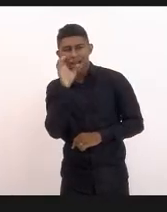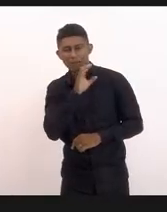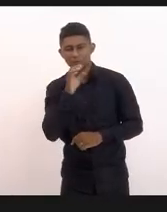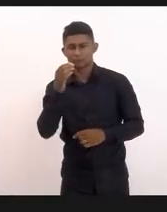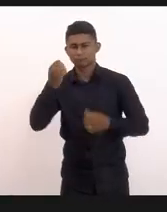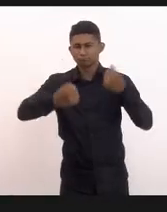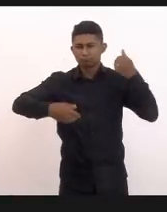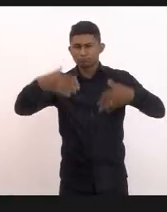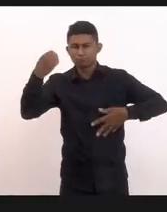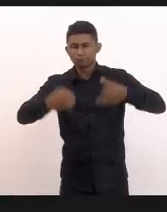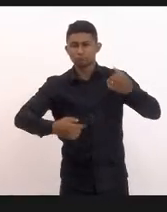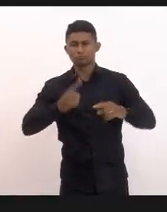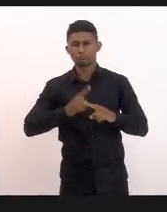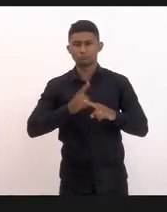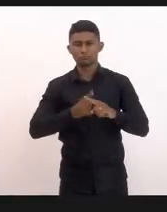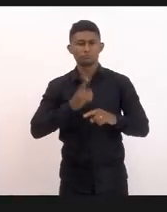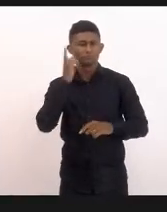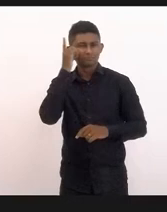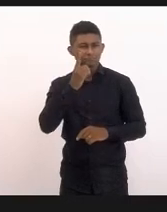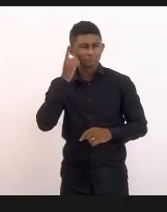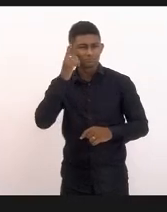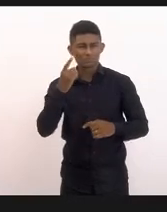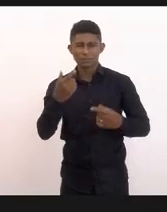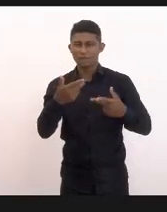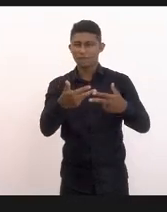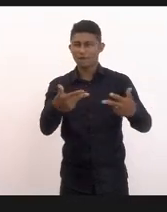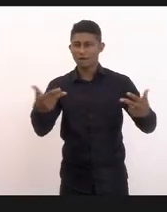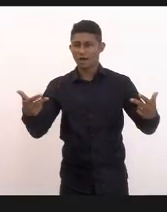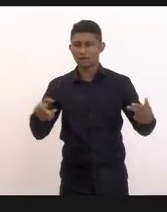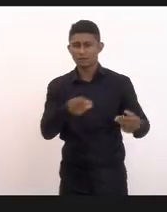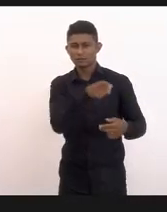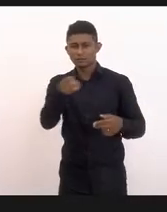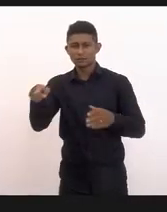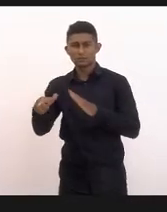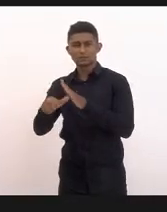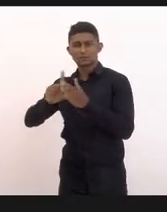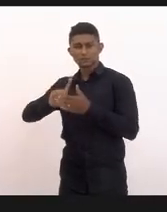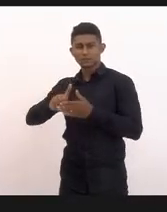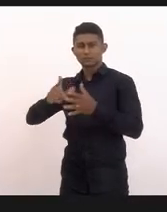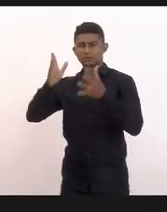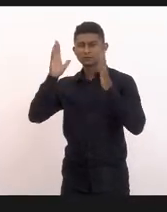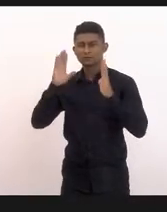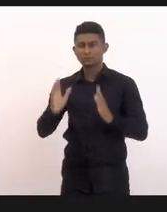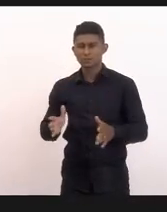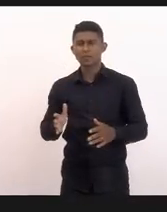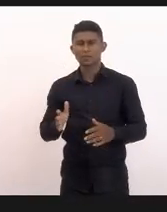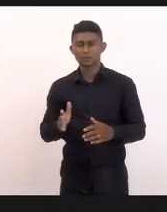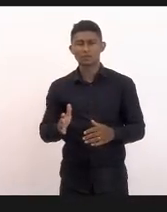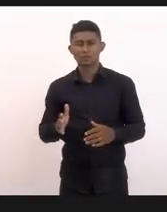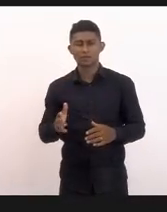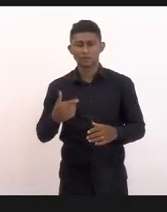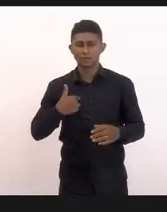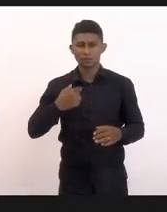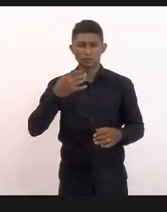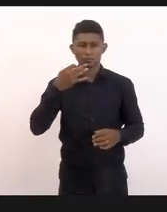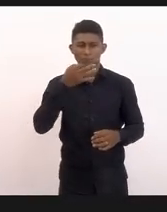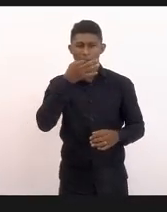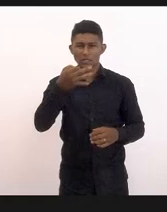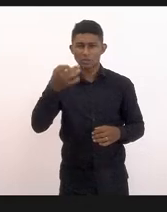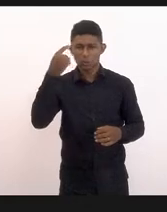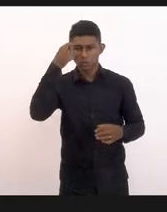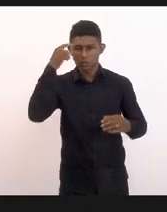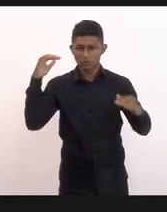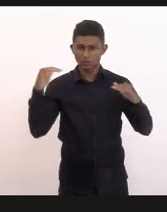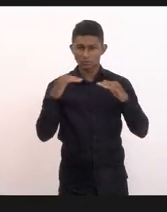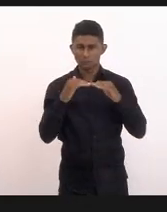vários deputados que me antecederam já me contemplaram, mas eu queria colocar a posição